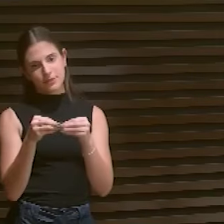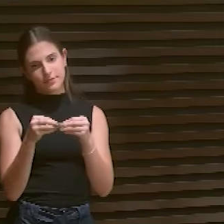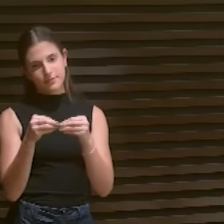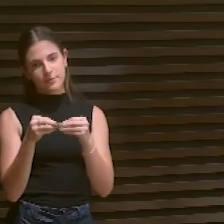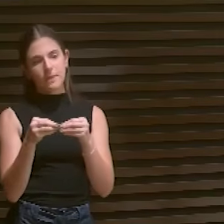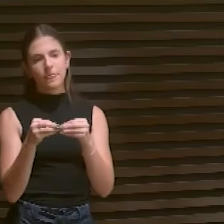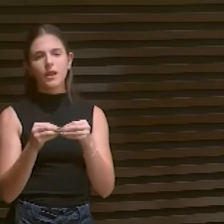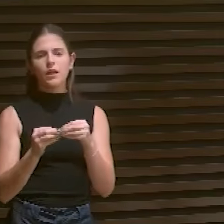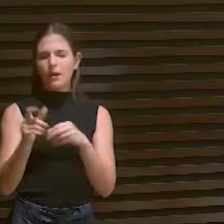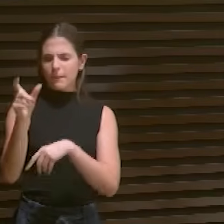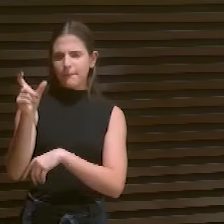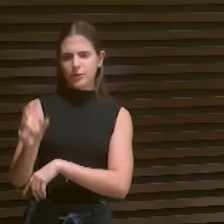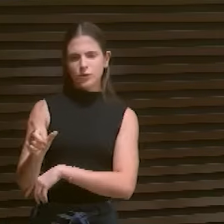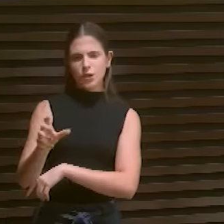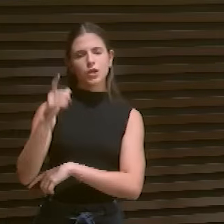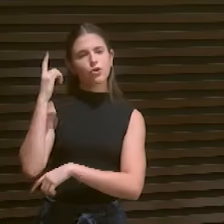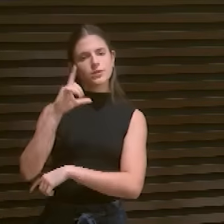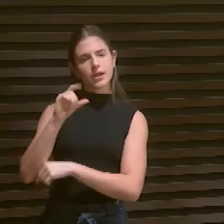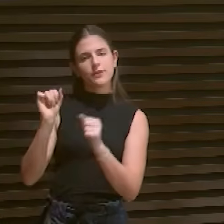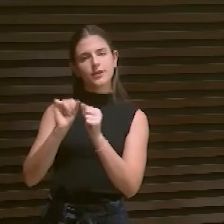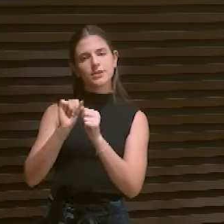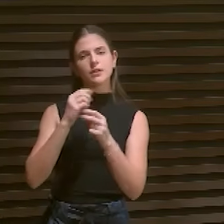de Deus?